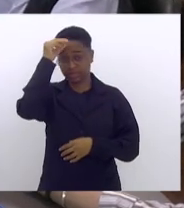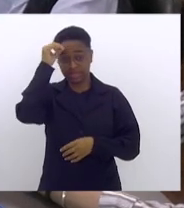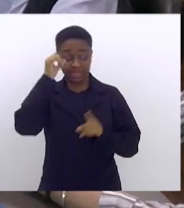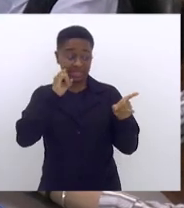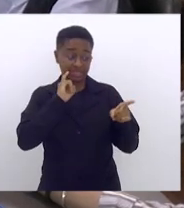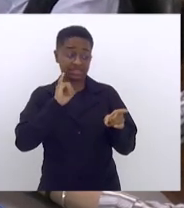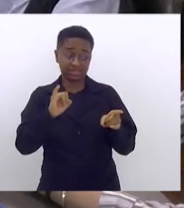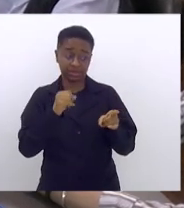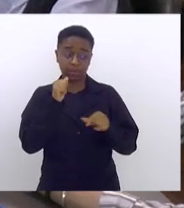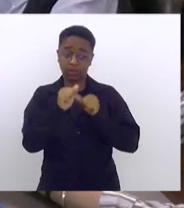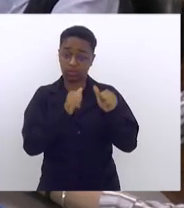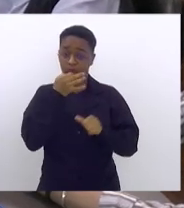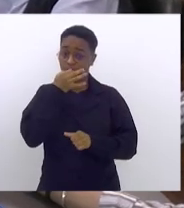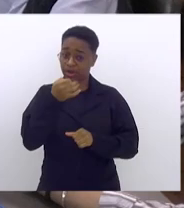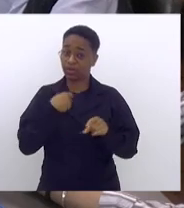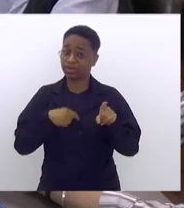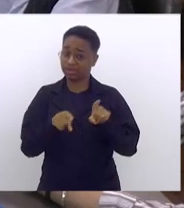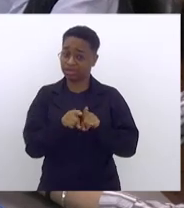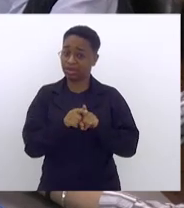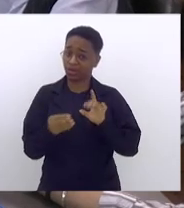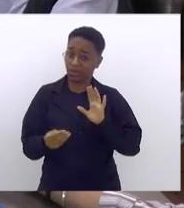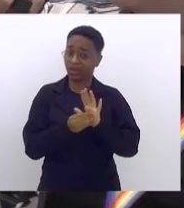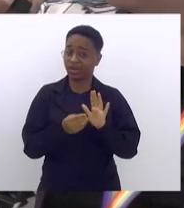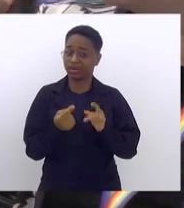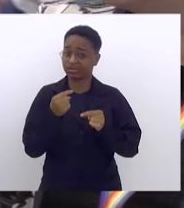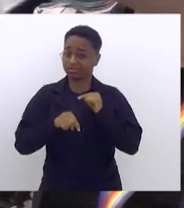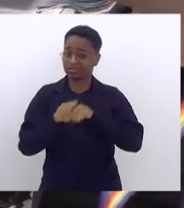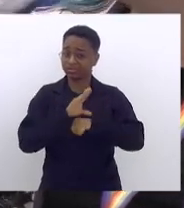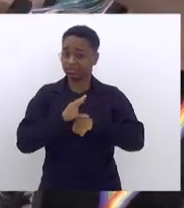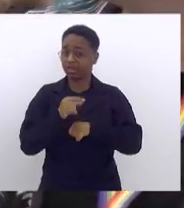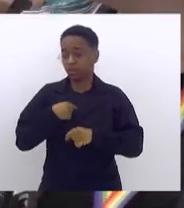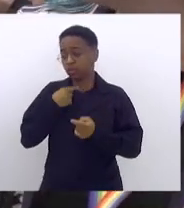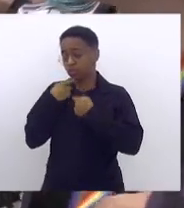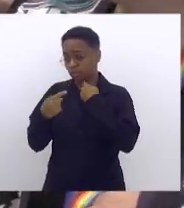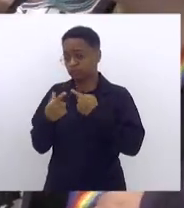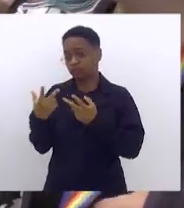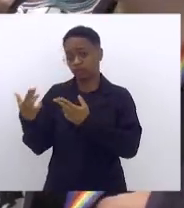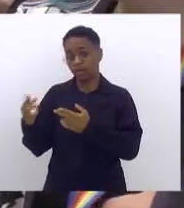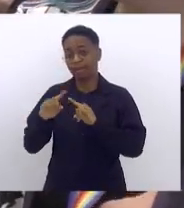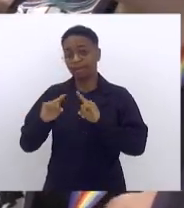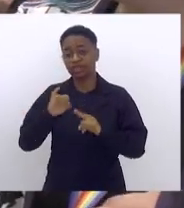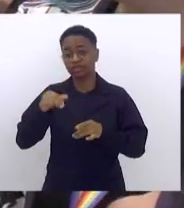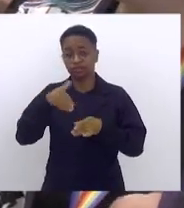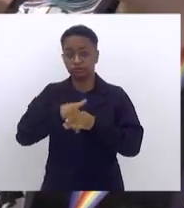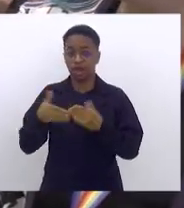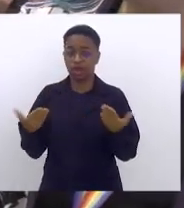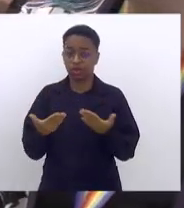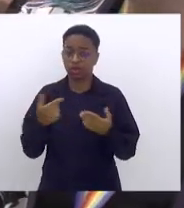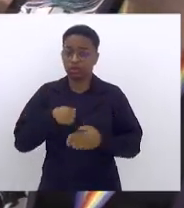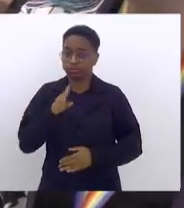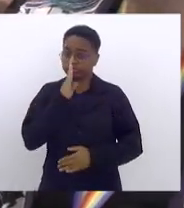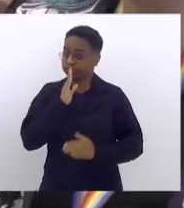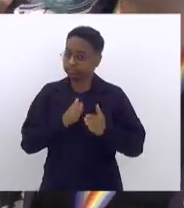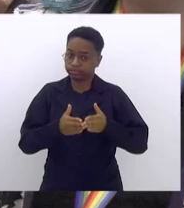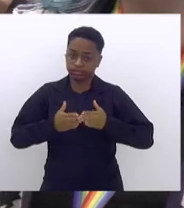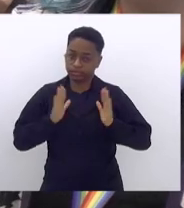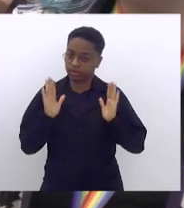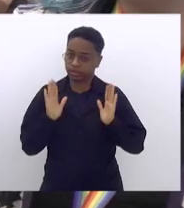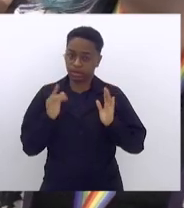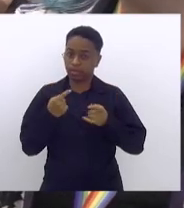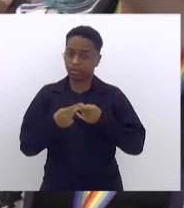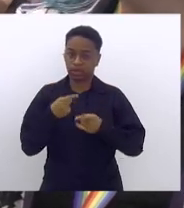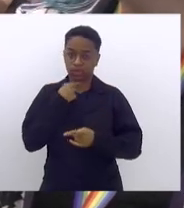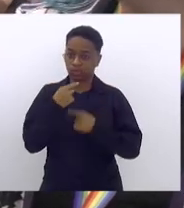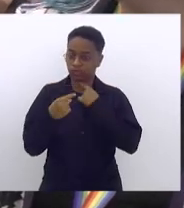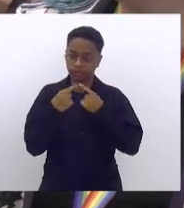gente dá inconstitucionalidade. Na verdade, eu tenho dúvidas. Eu estou com Vossa Excelência, estou com dúvidas. Mas se tiver uma votação agora, eu até me abstenho, porque eu tenho dúvidas. Eu